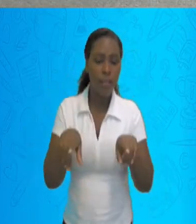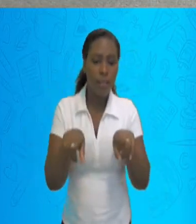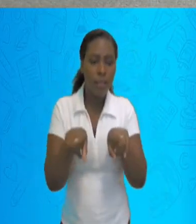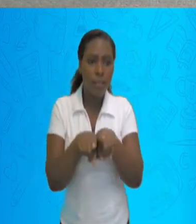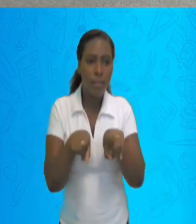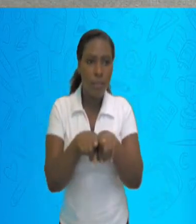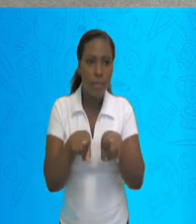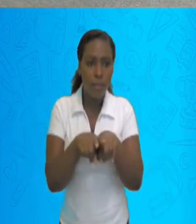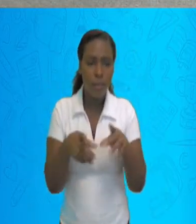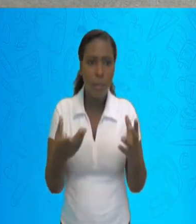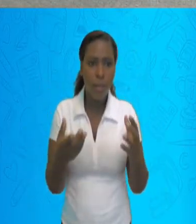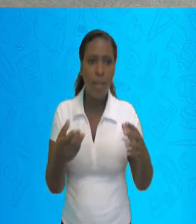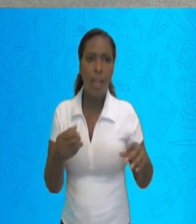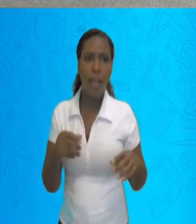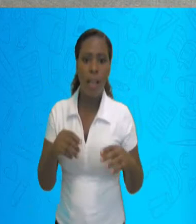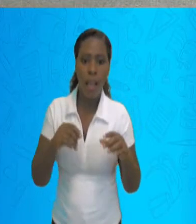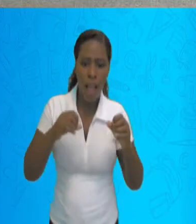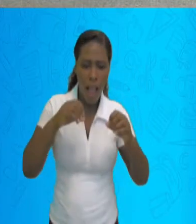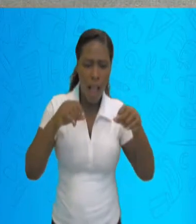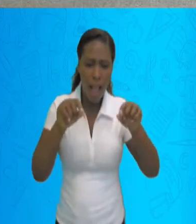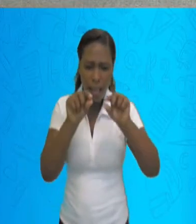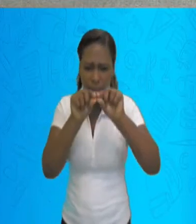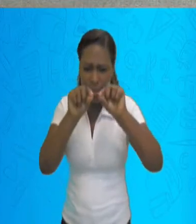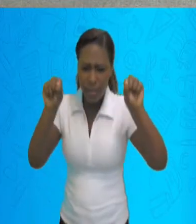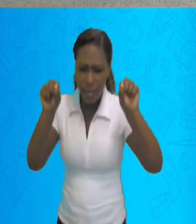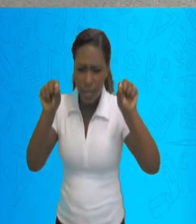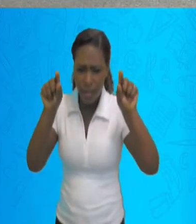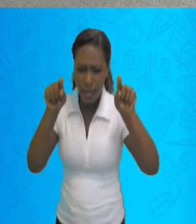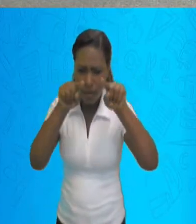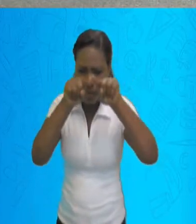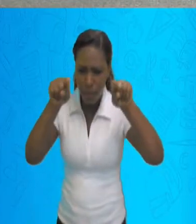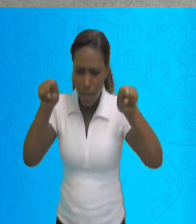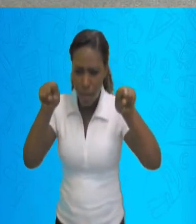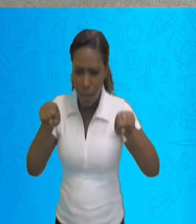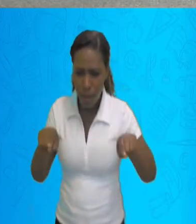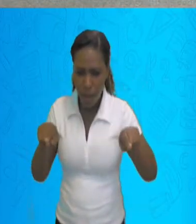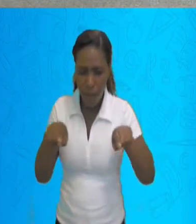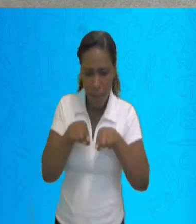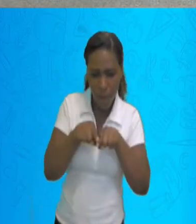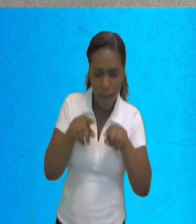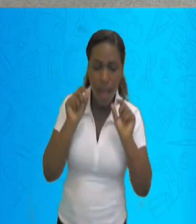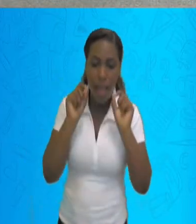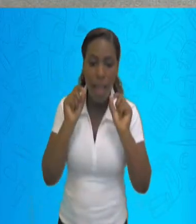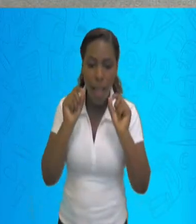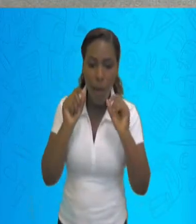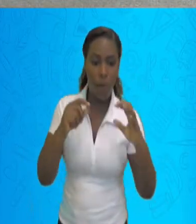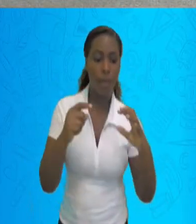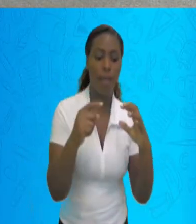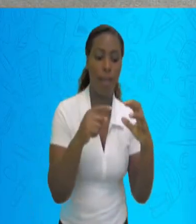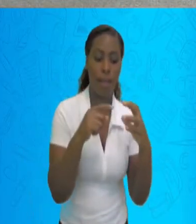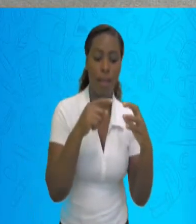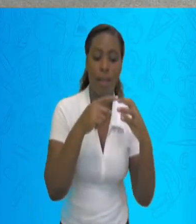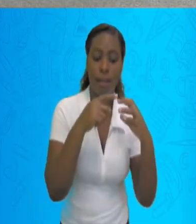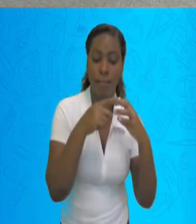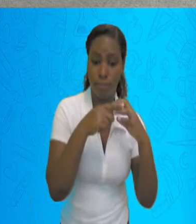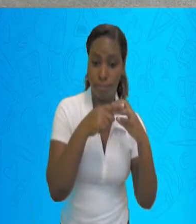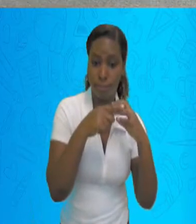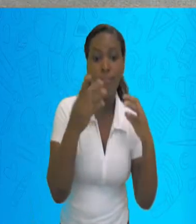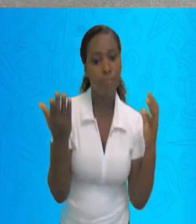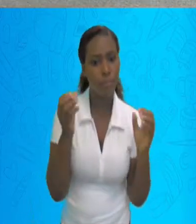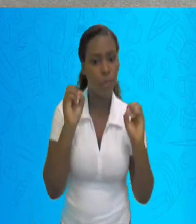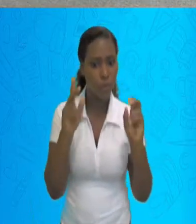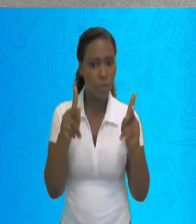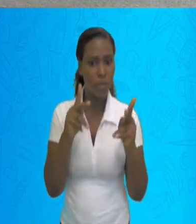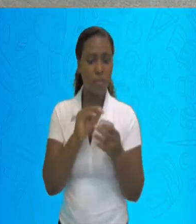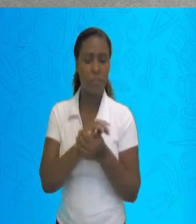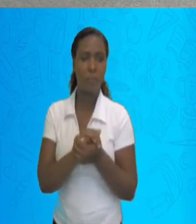para fazer alguns jogos, a gente vai conseguir ter uma melhor visualização dessas informações. Vamos pensar então no dado.